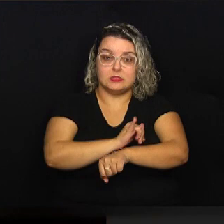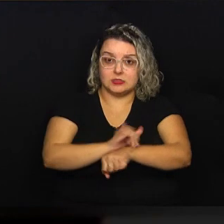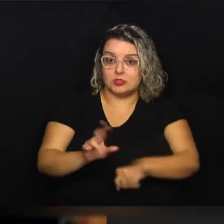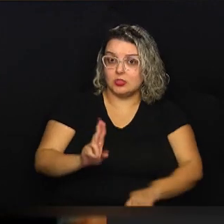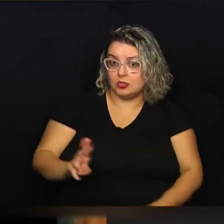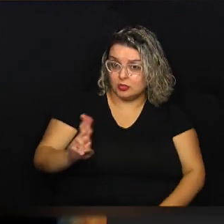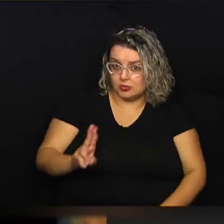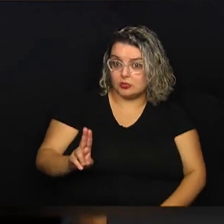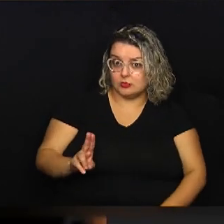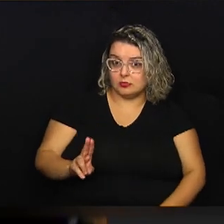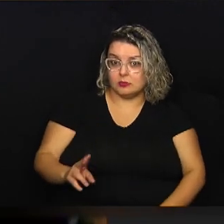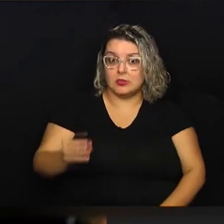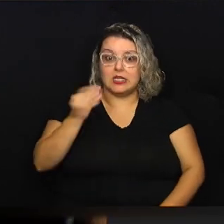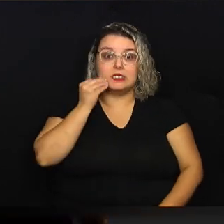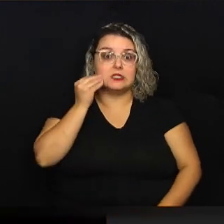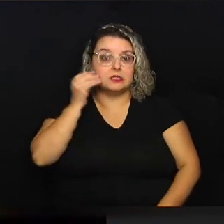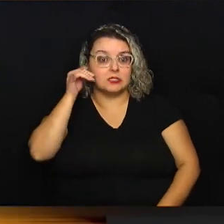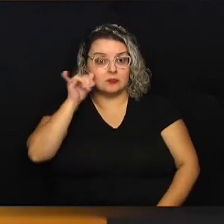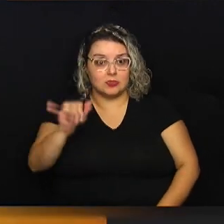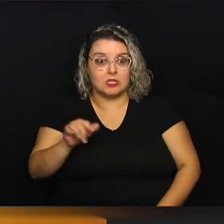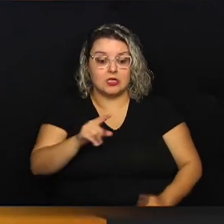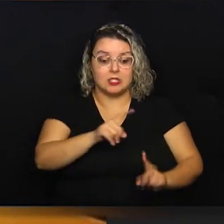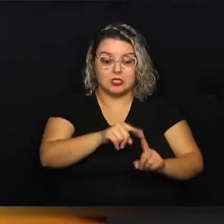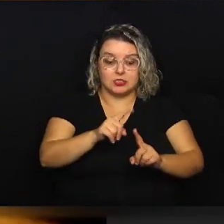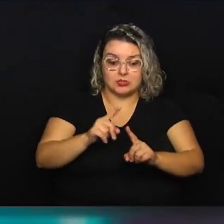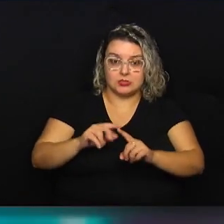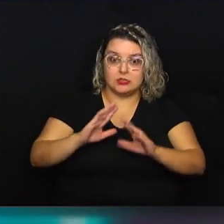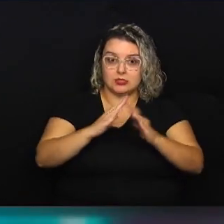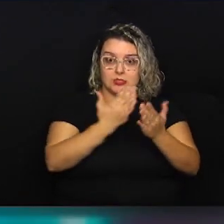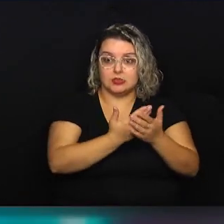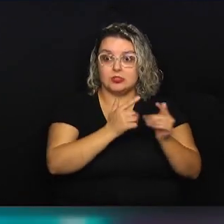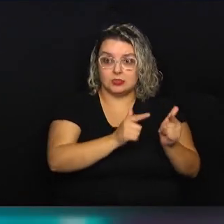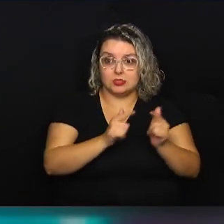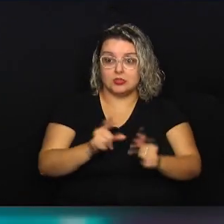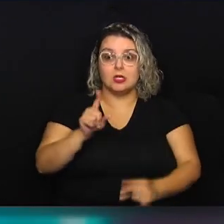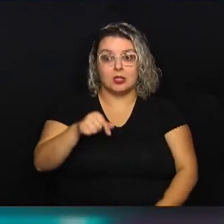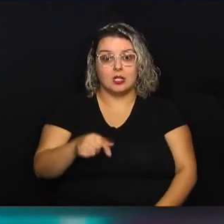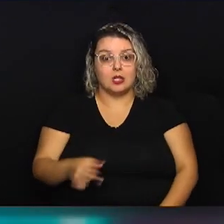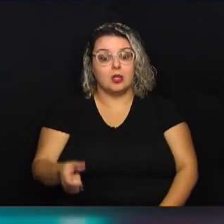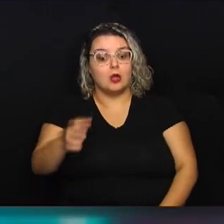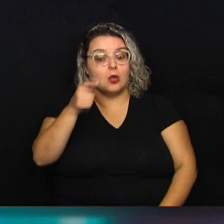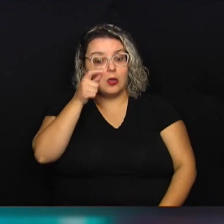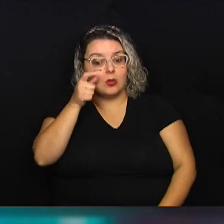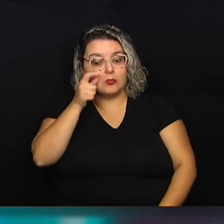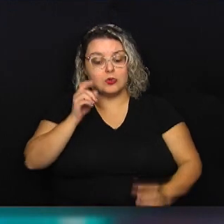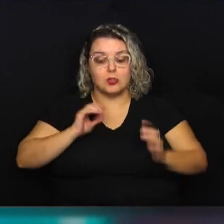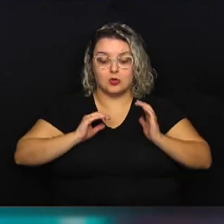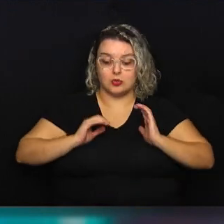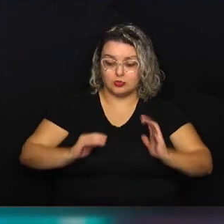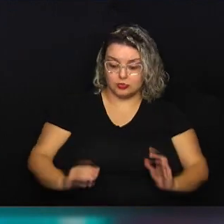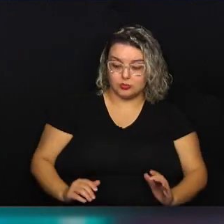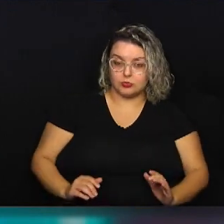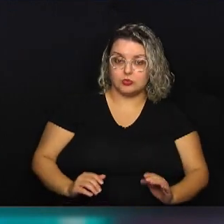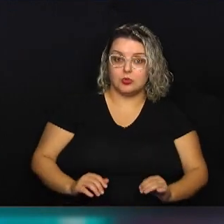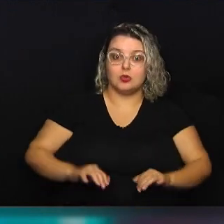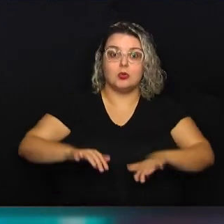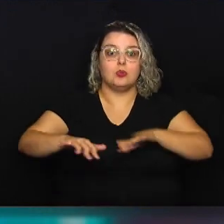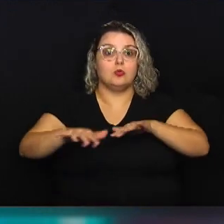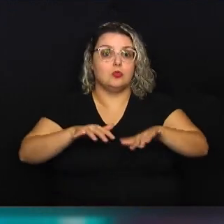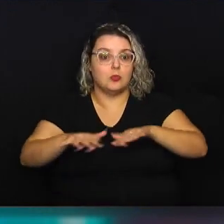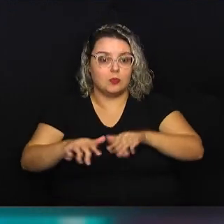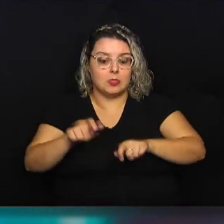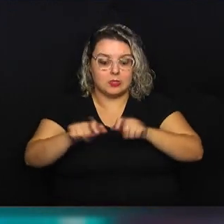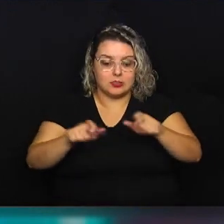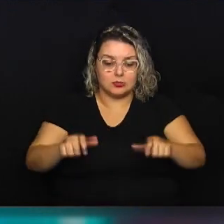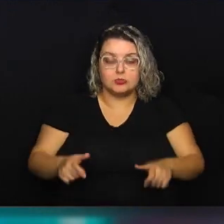para tentar prevenir esses tipos de ataques é observar o comportamento e movimento das